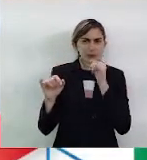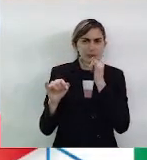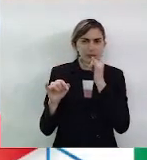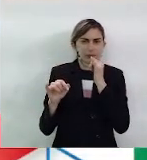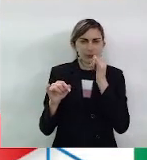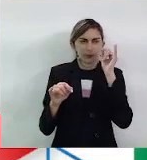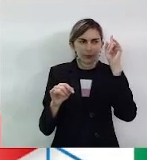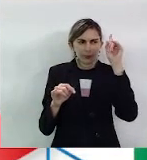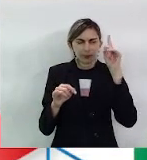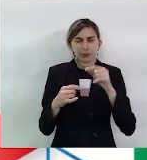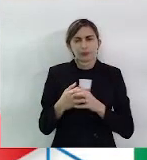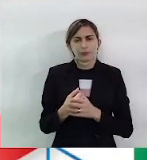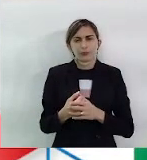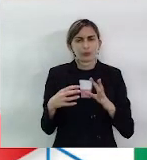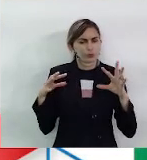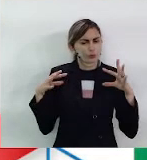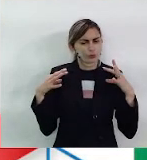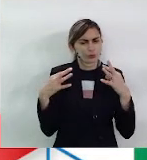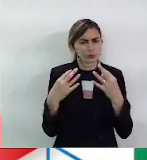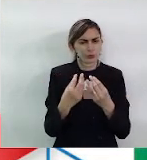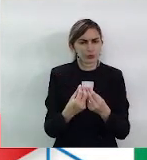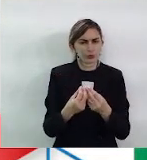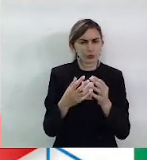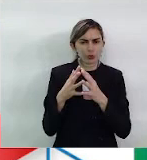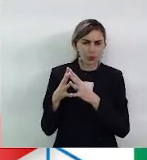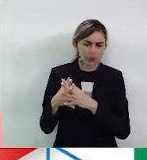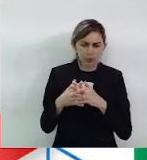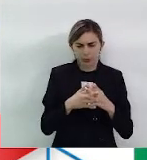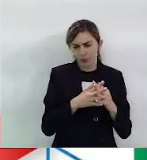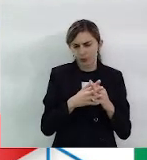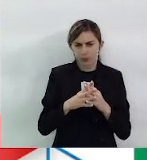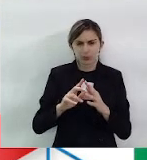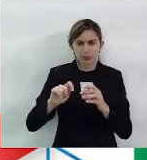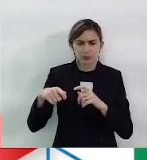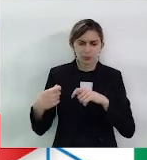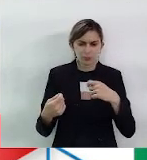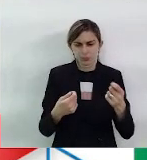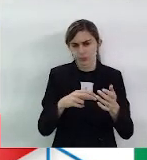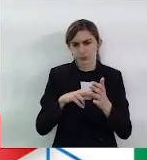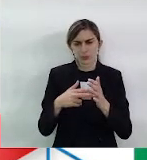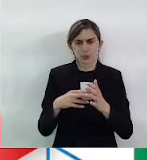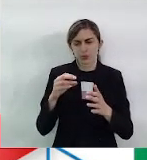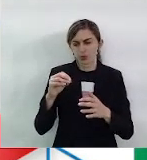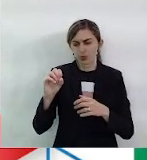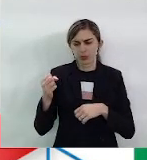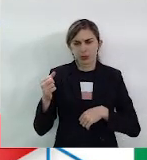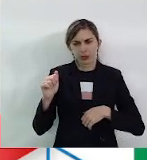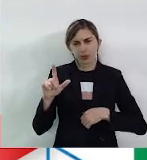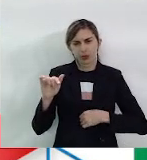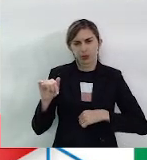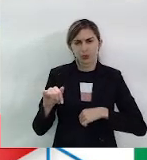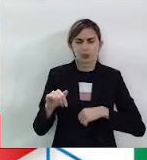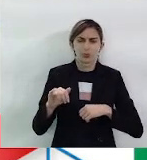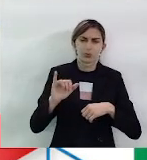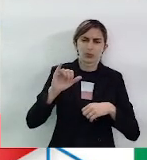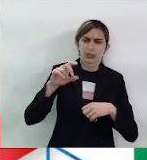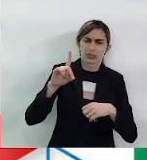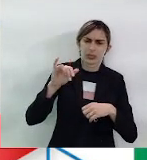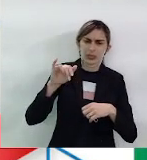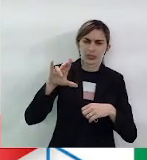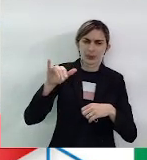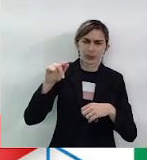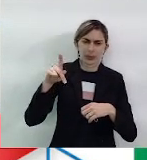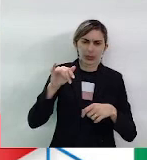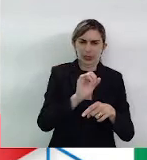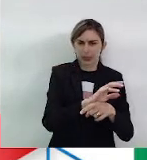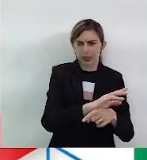eu trouxe para vocês, toda uma confusão de sentido, né? Os alunos indisciplinados